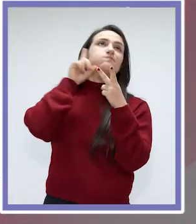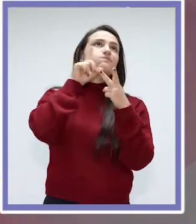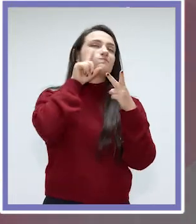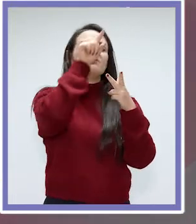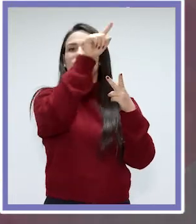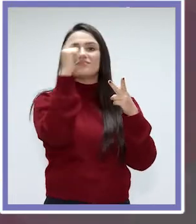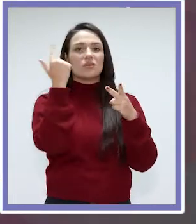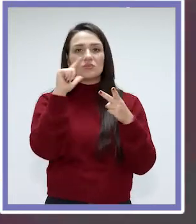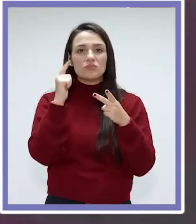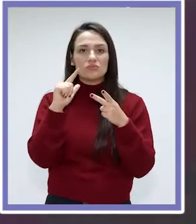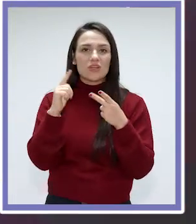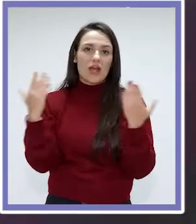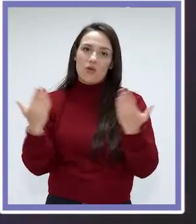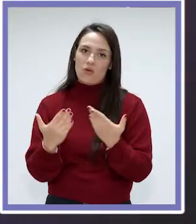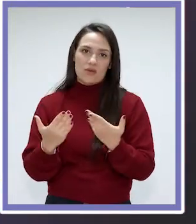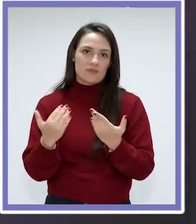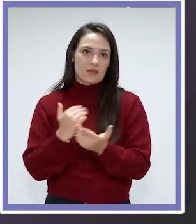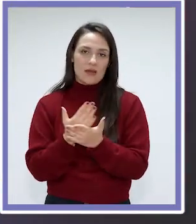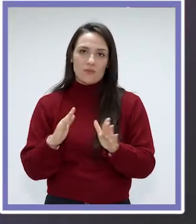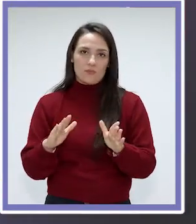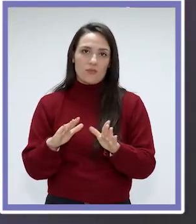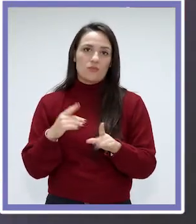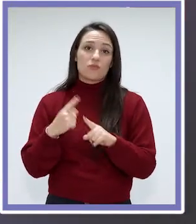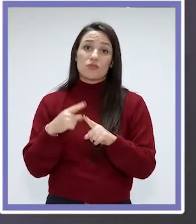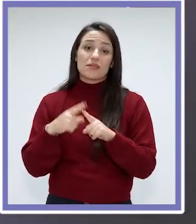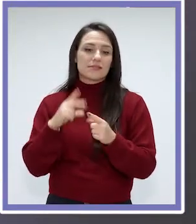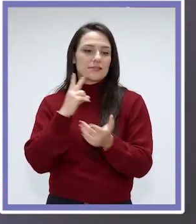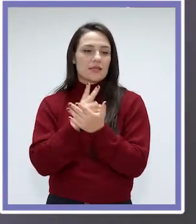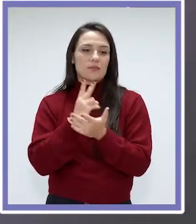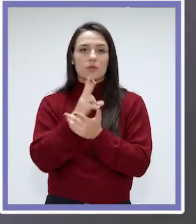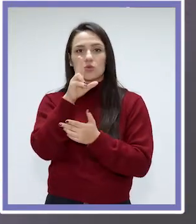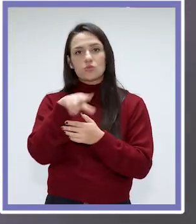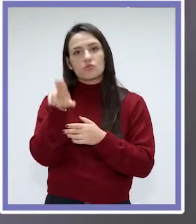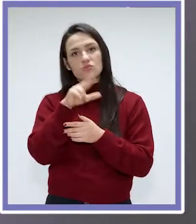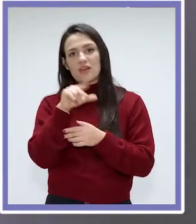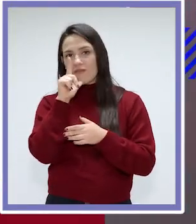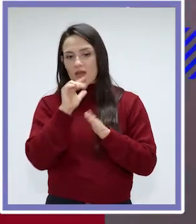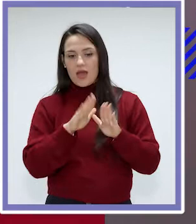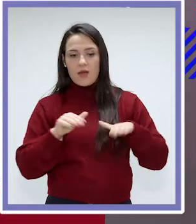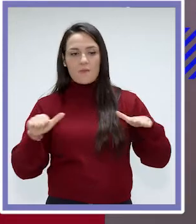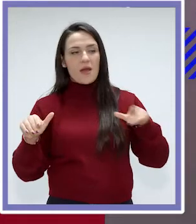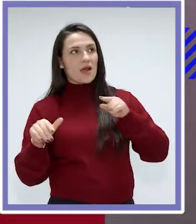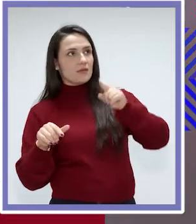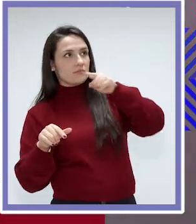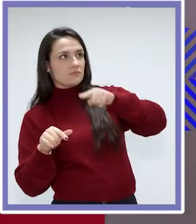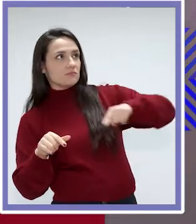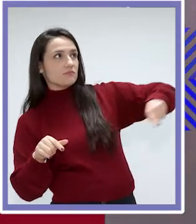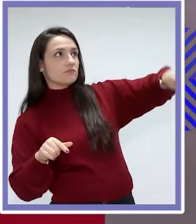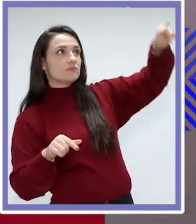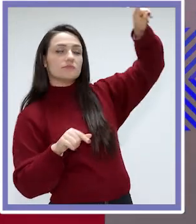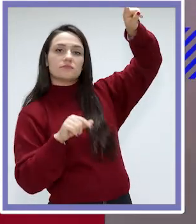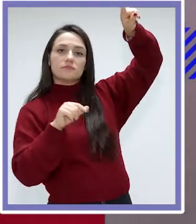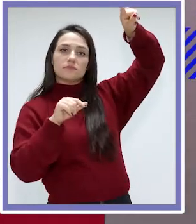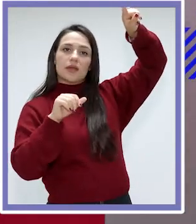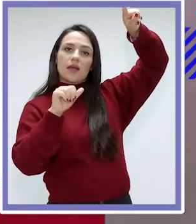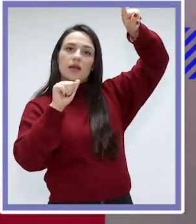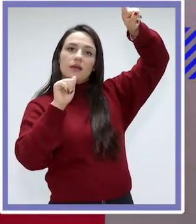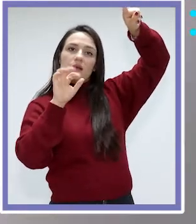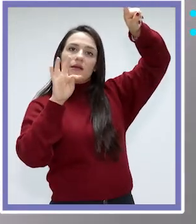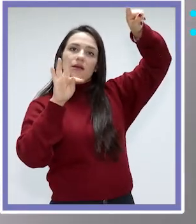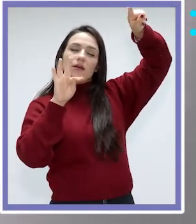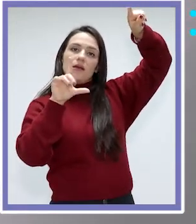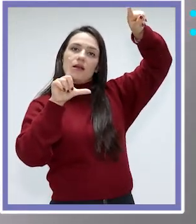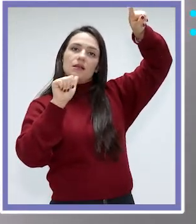e aí toda a nossa comunicação era via Oceano Atlântico, né? Então, nós ficávamos de costa para os países,